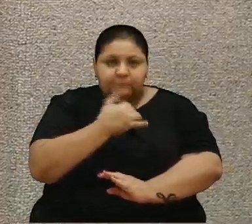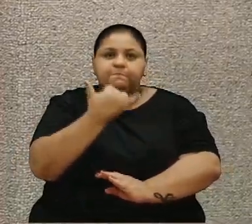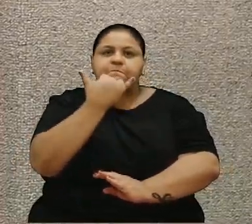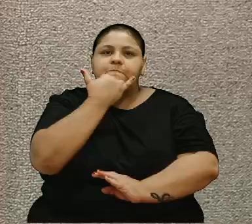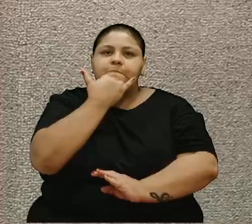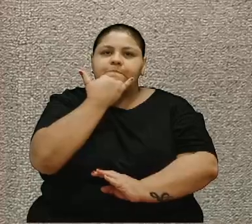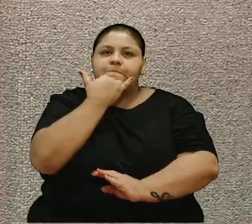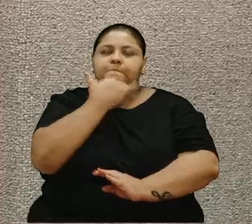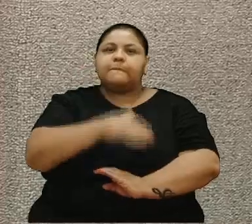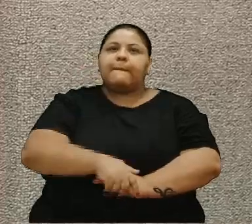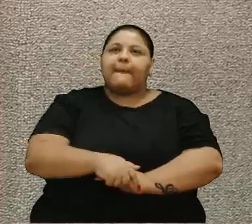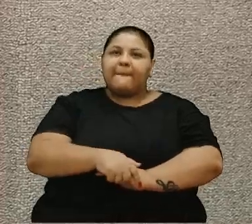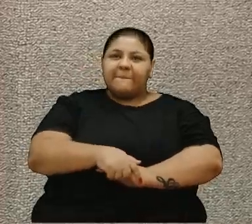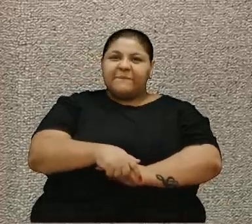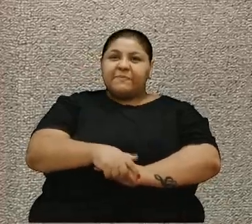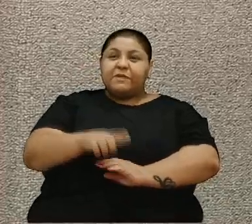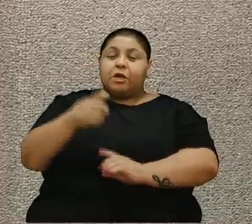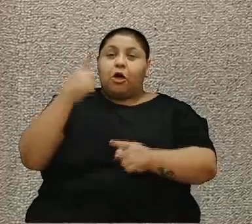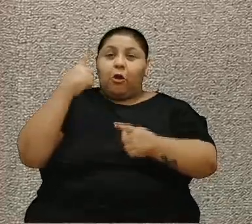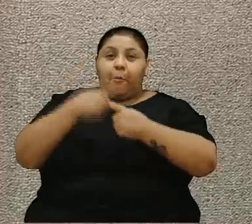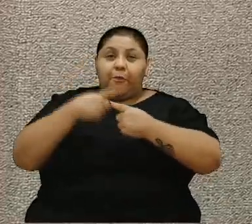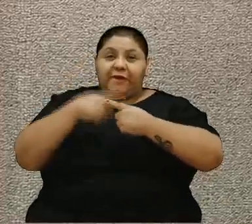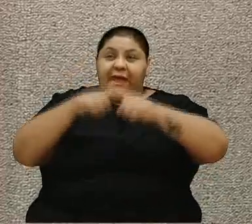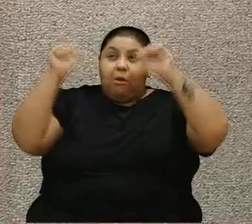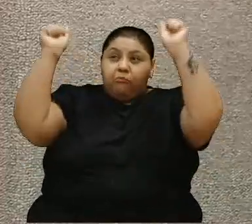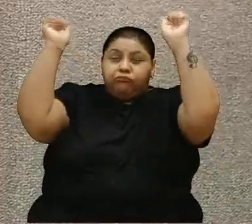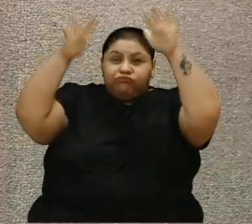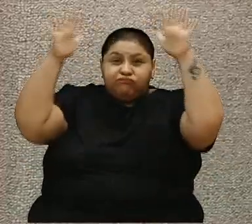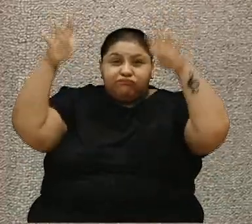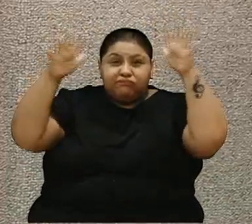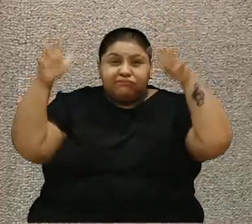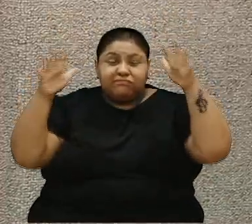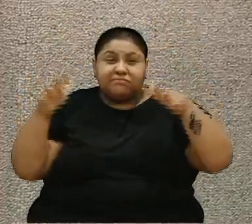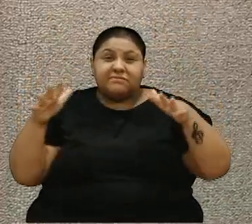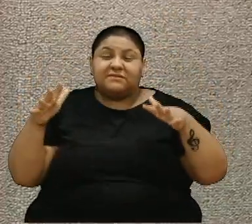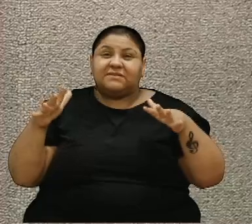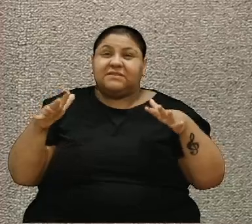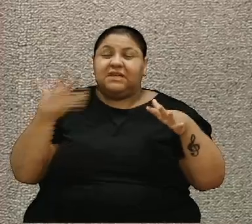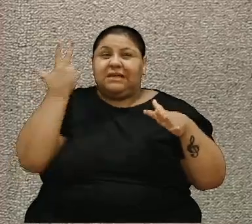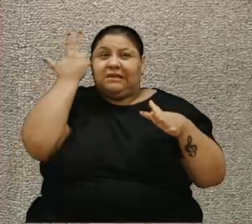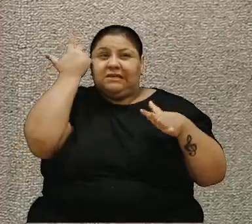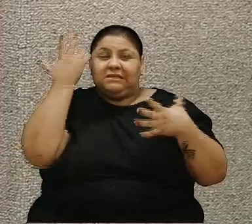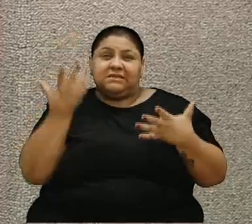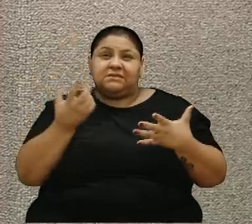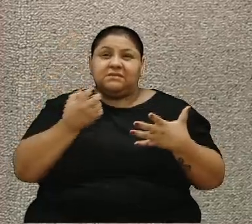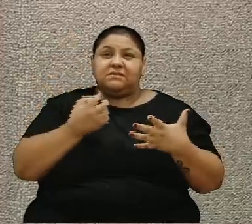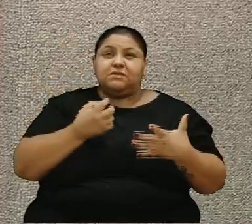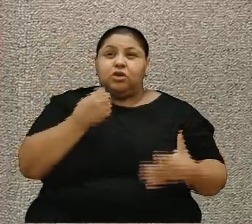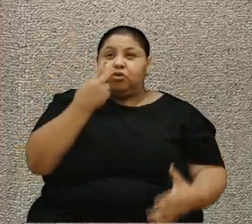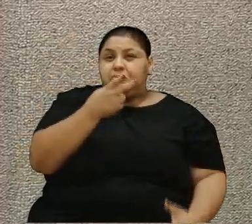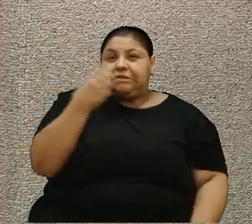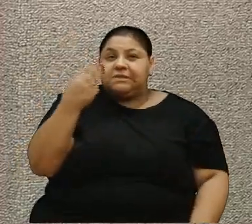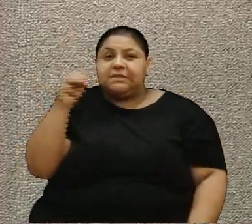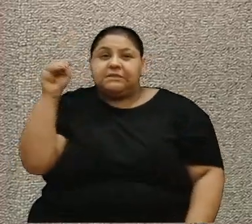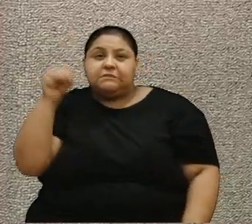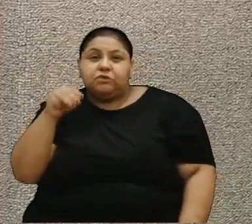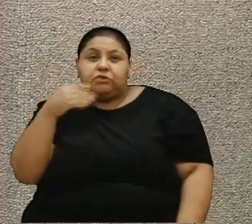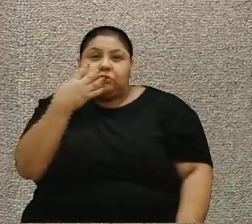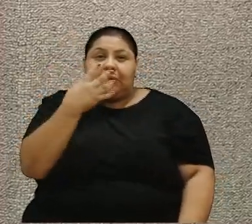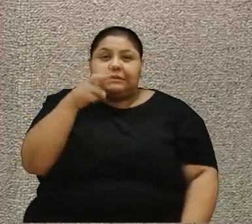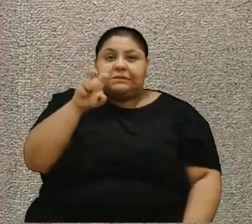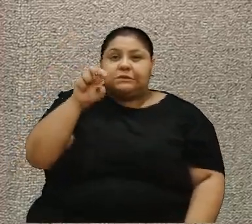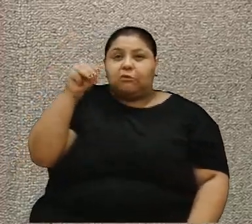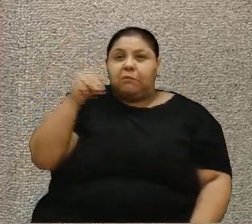Porque quando dá a pancada de chuva, tá? A pancada normalmente é 2, 3 minutos, 4, 5